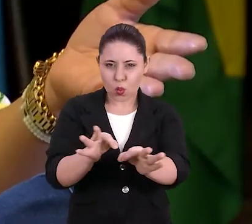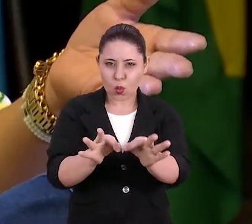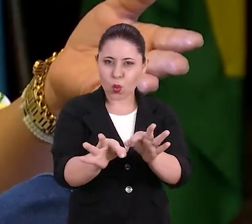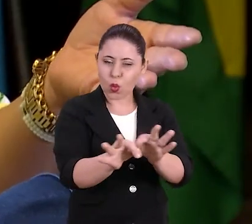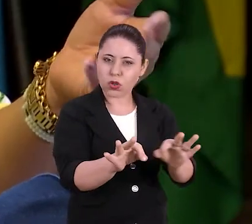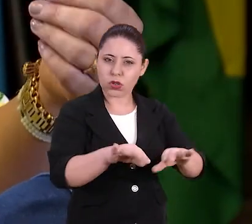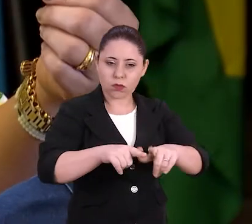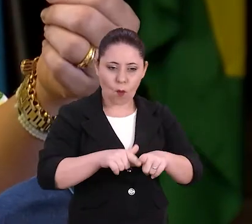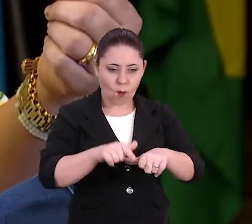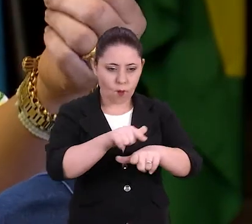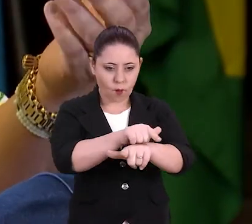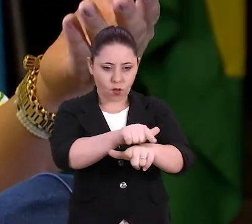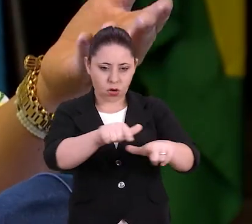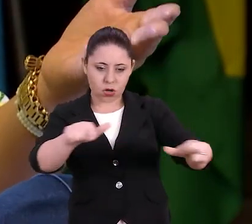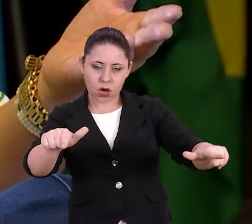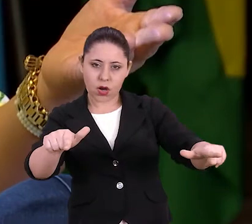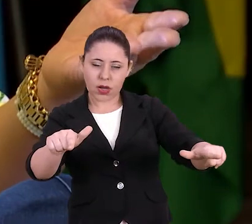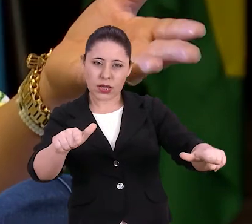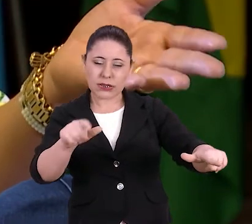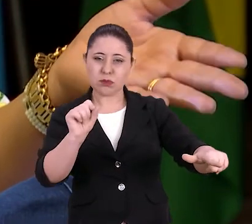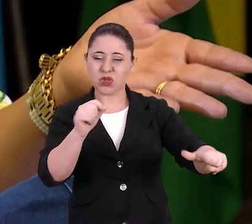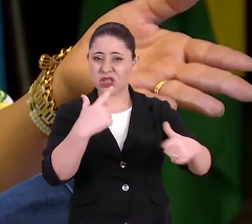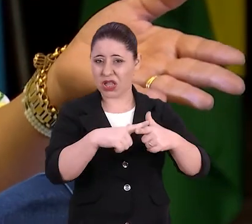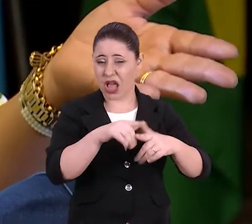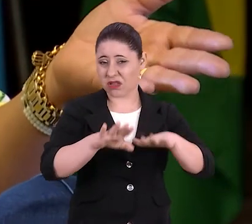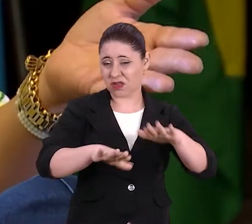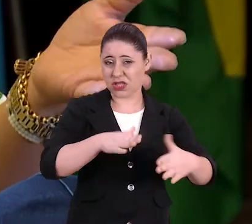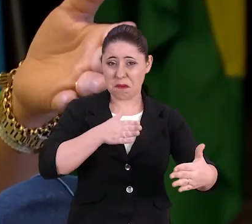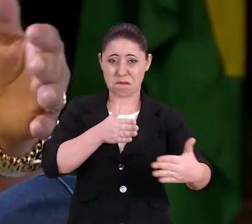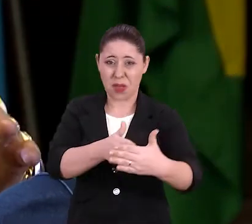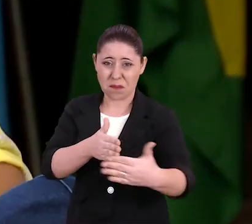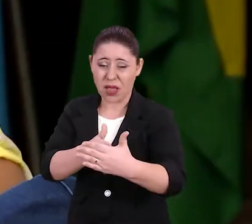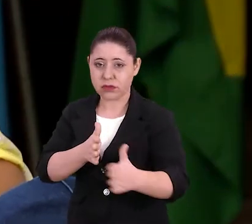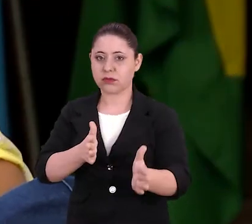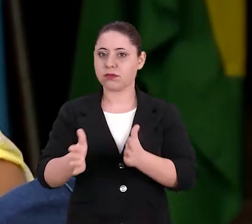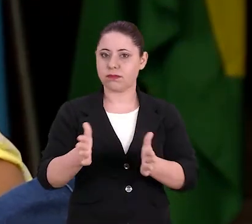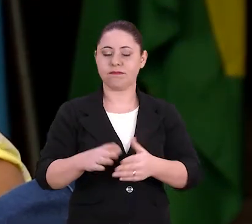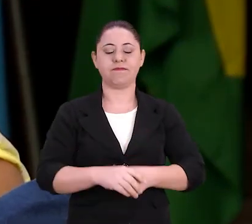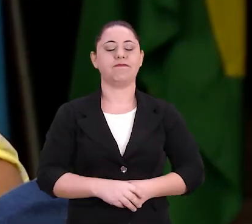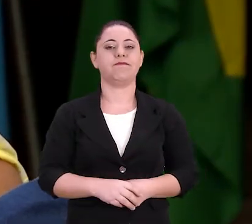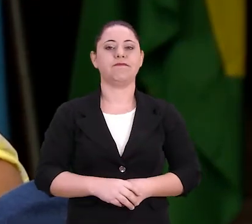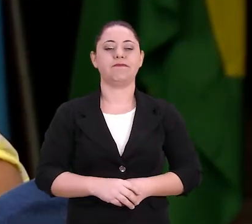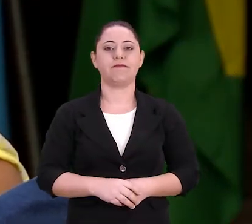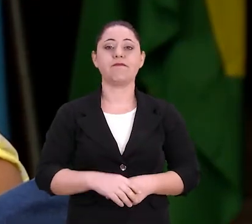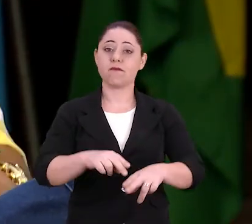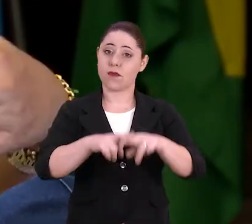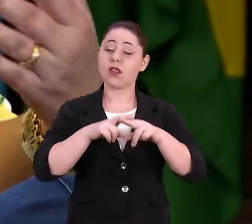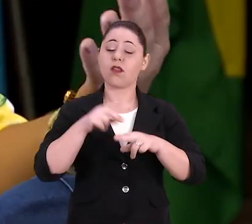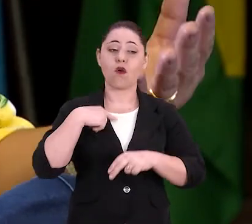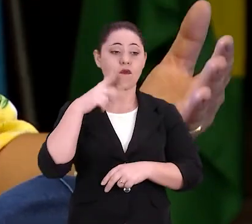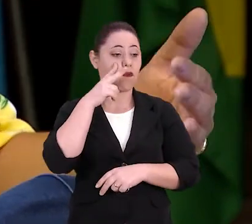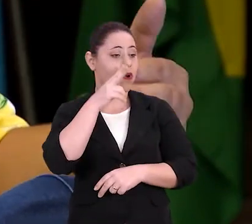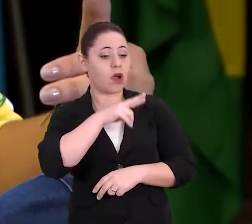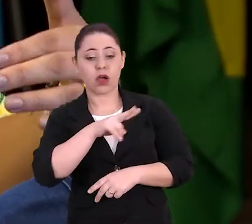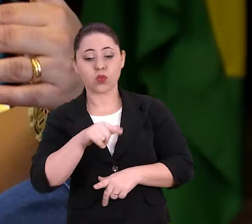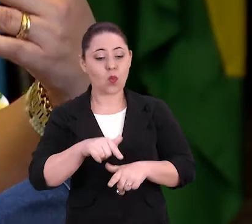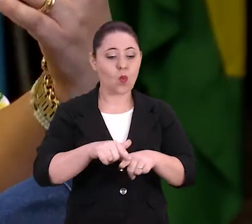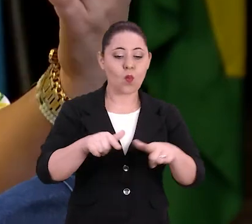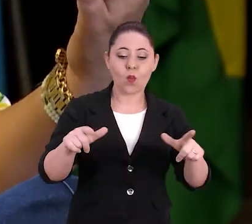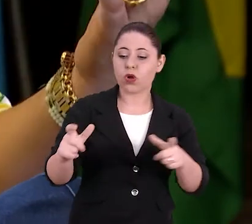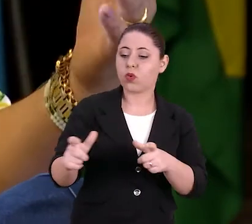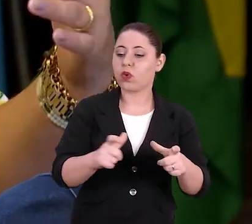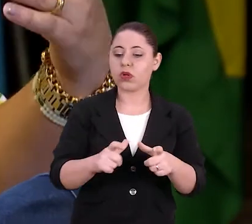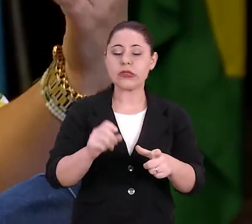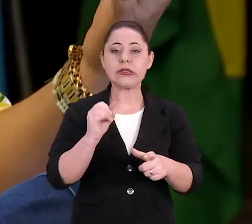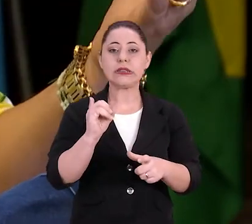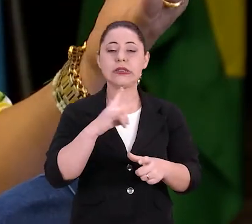possa impedir a acessibilidade, né? Então, é feita essa vistoria nos locais